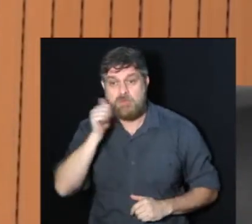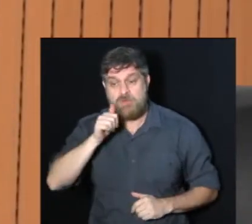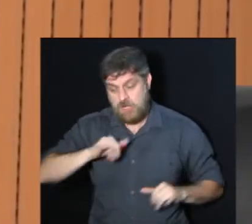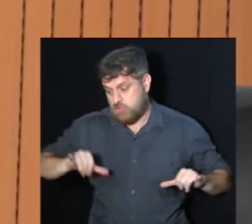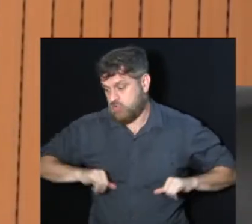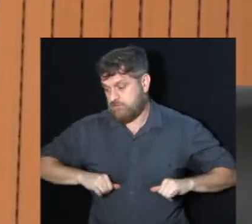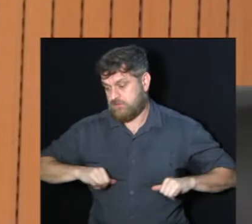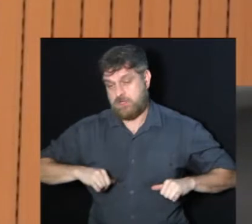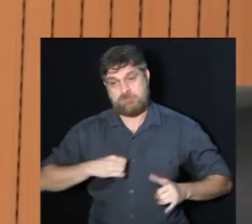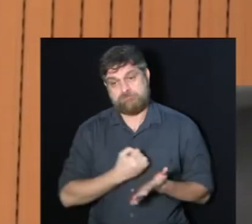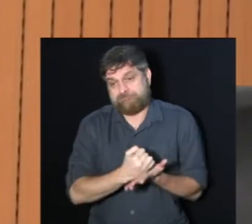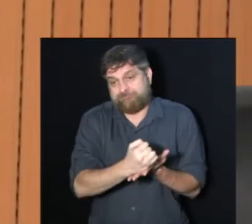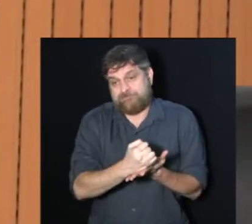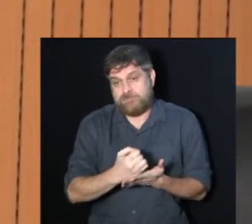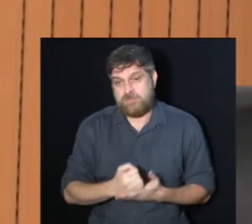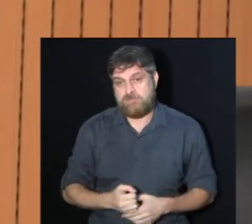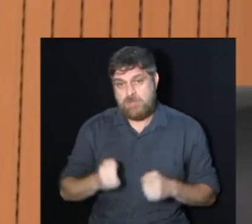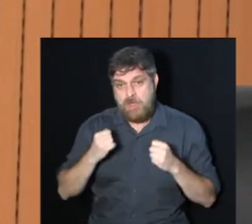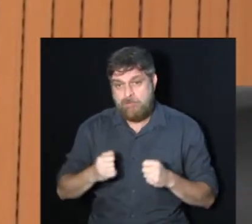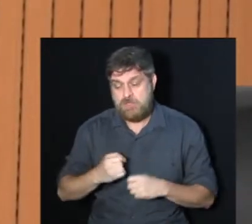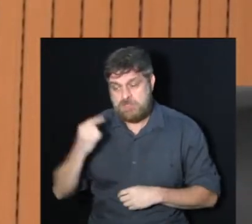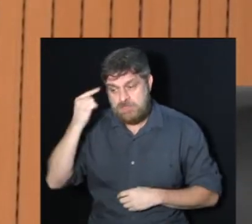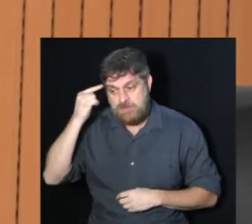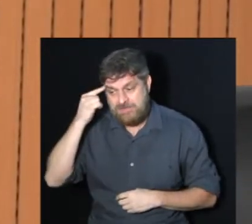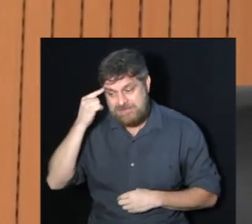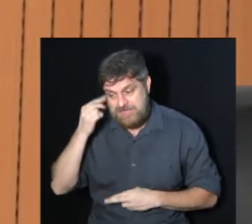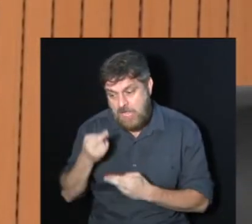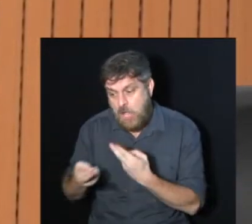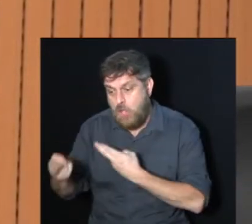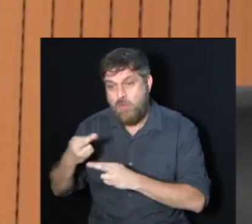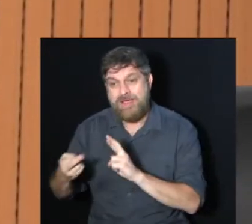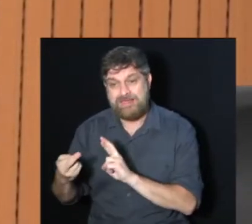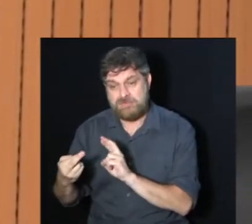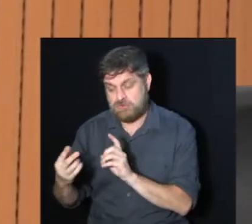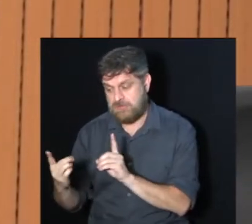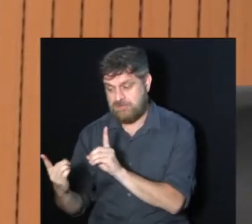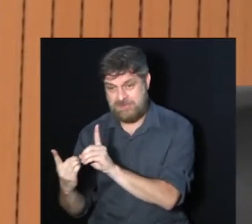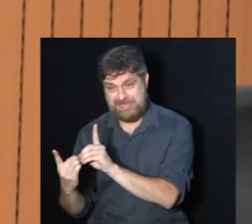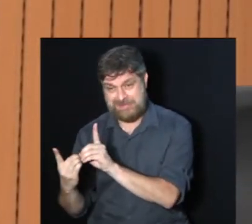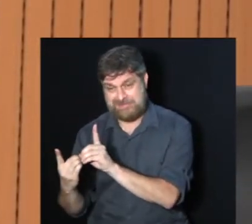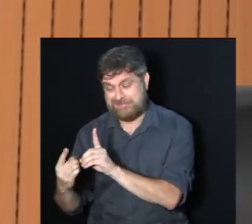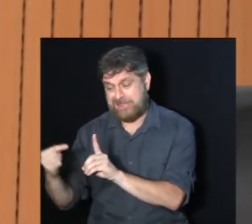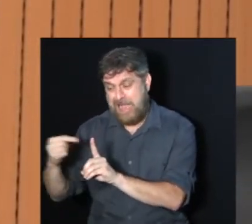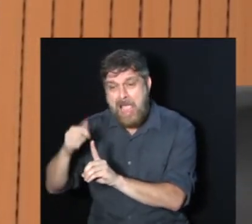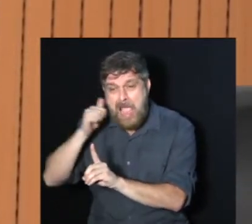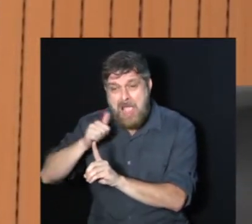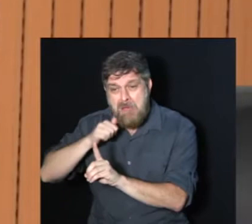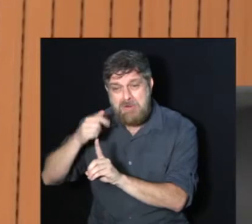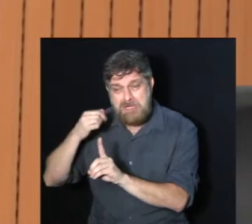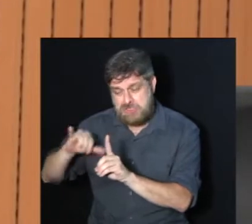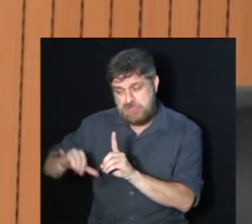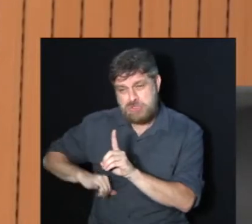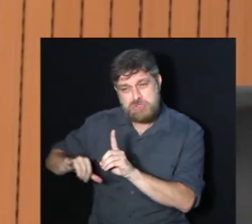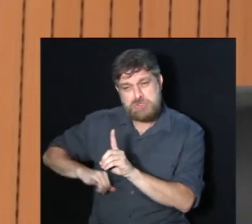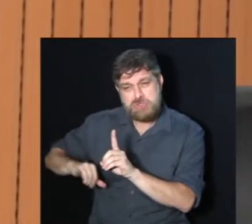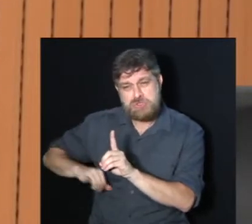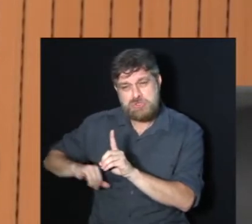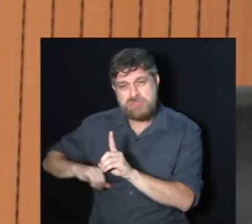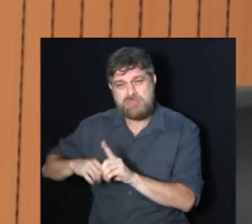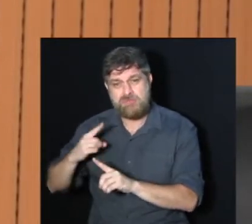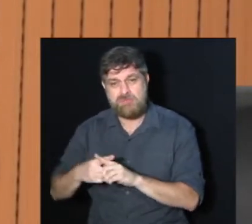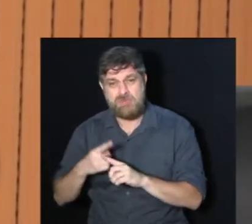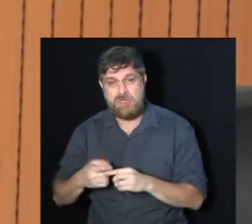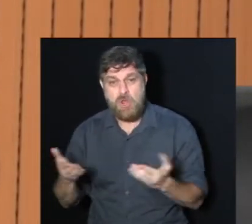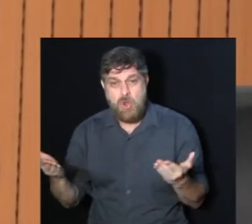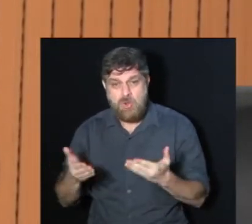pode começar a falar do relacionamento abusivo e tentar entender, porque hoje em dia a gente